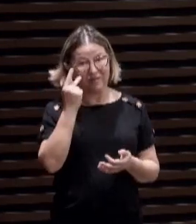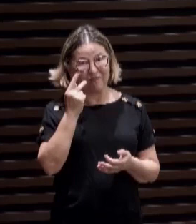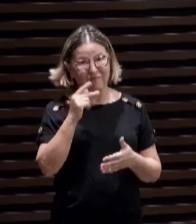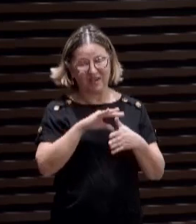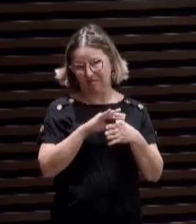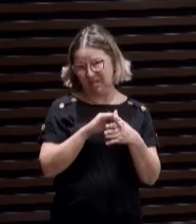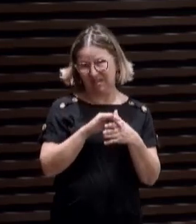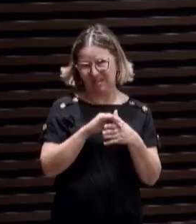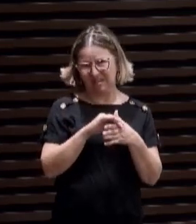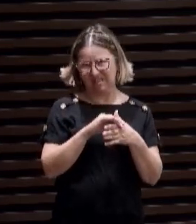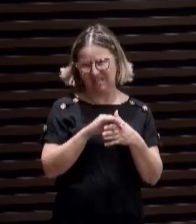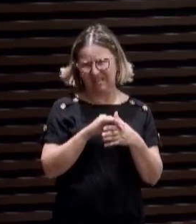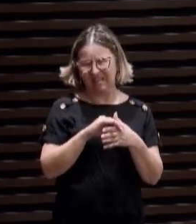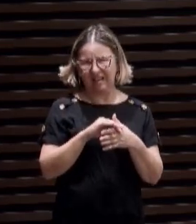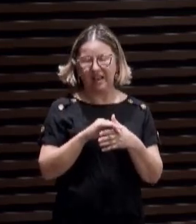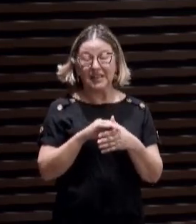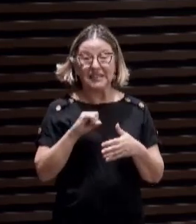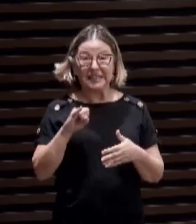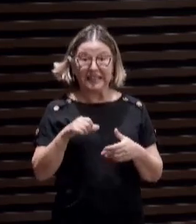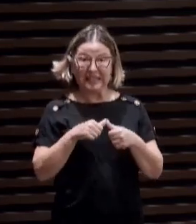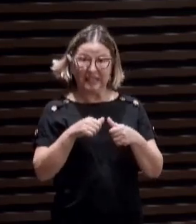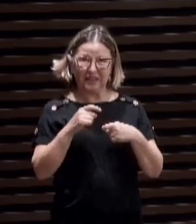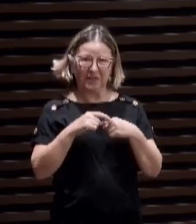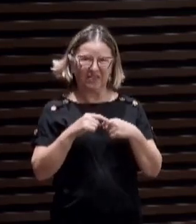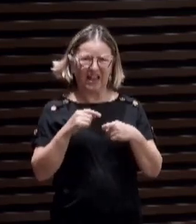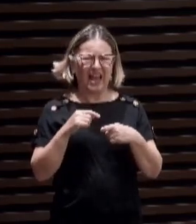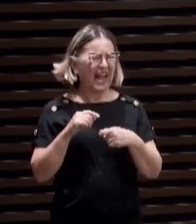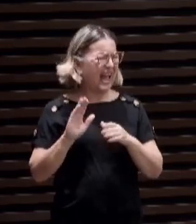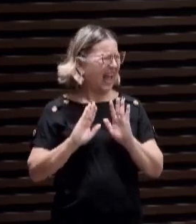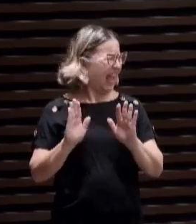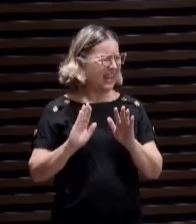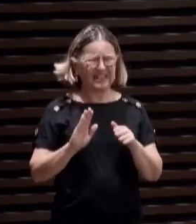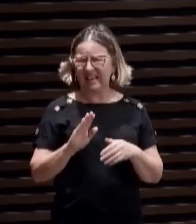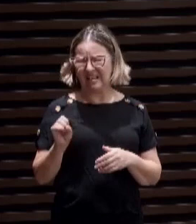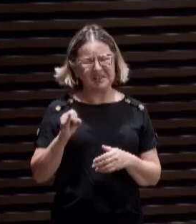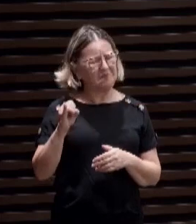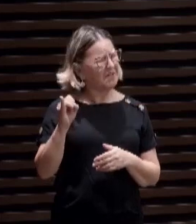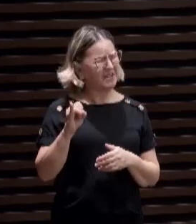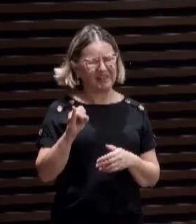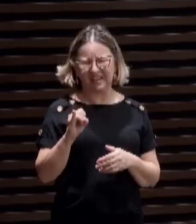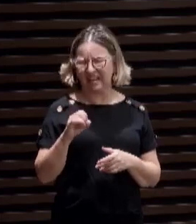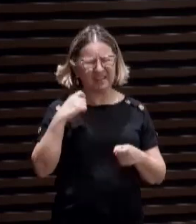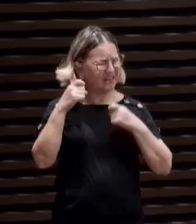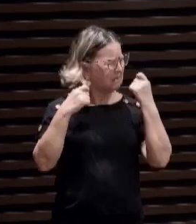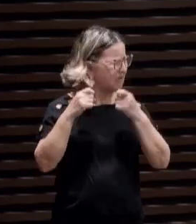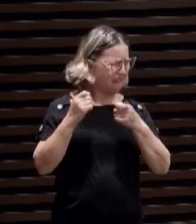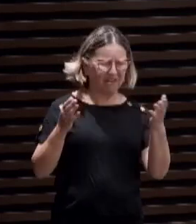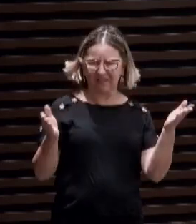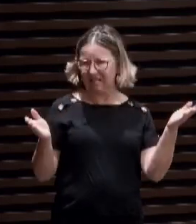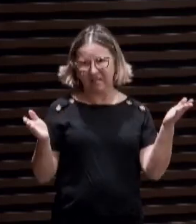não, isso aqui não é tão importante, nós podemos fazer um tratamento aqui que